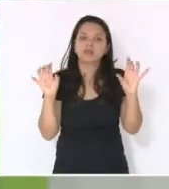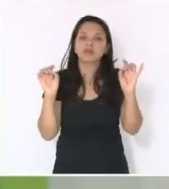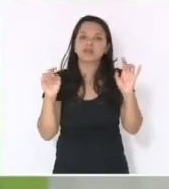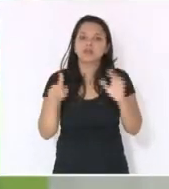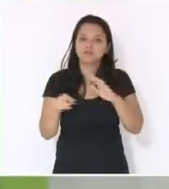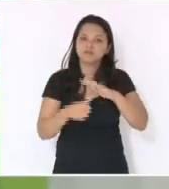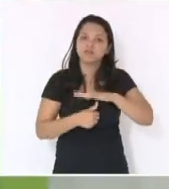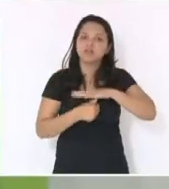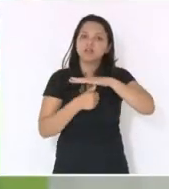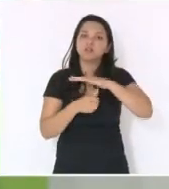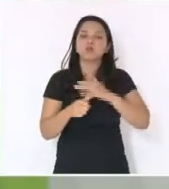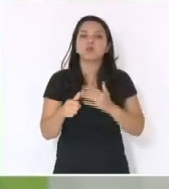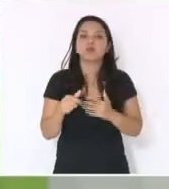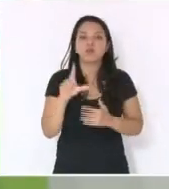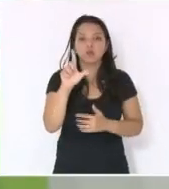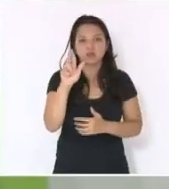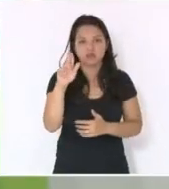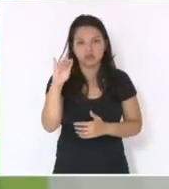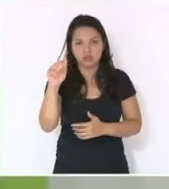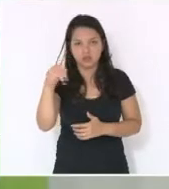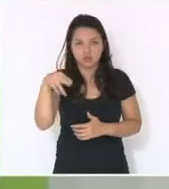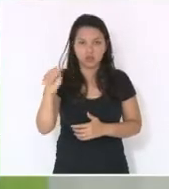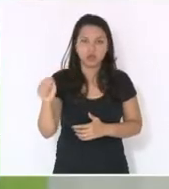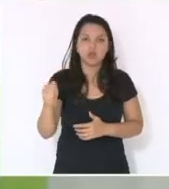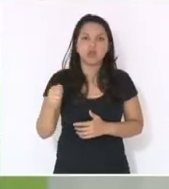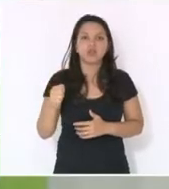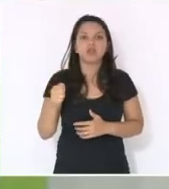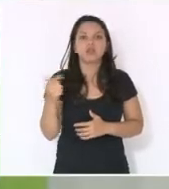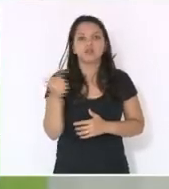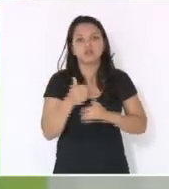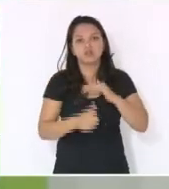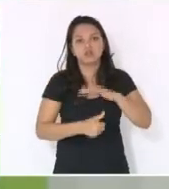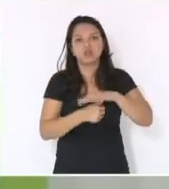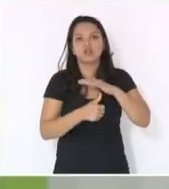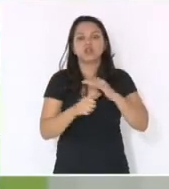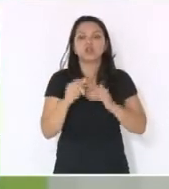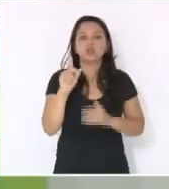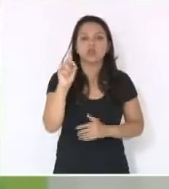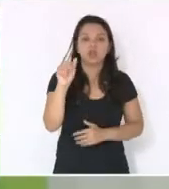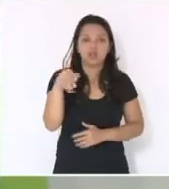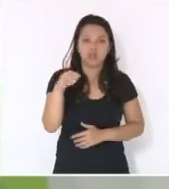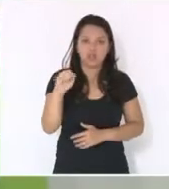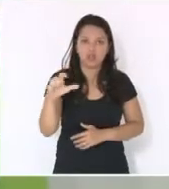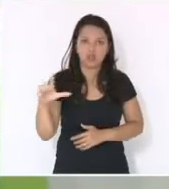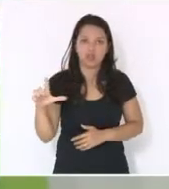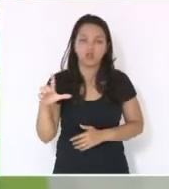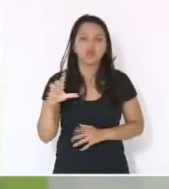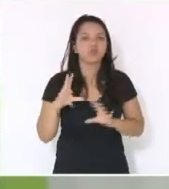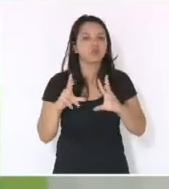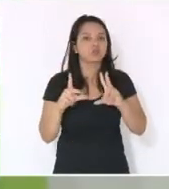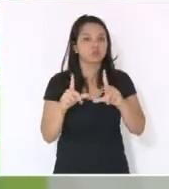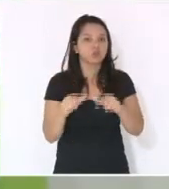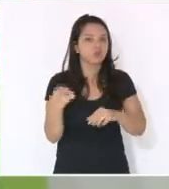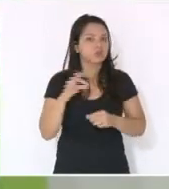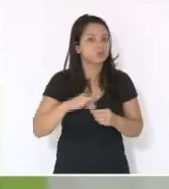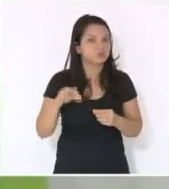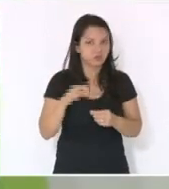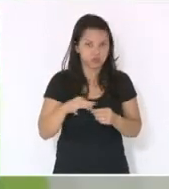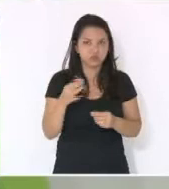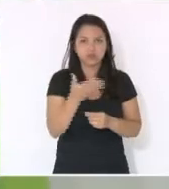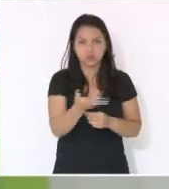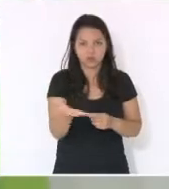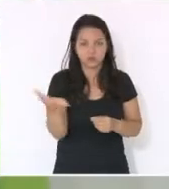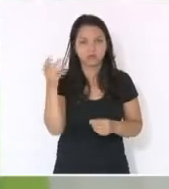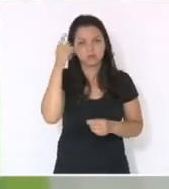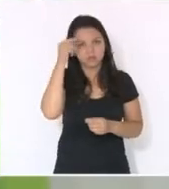reitora Luciane Sereta, ao vice-reitor Daniel Previ e toda a instituição, e dizer que na próxima